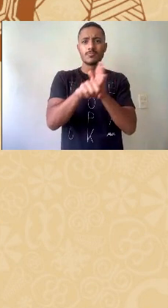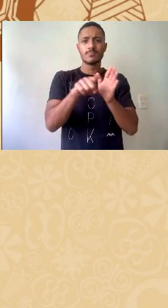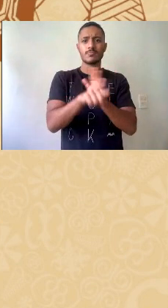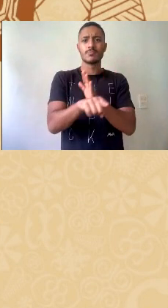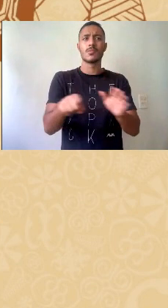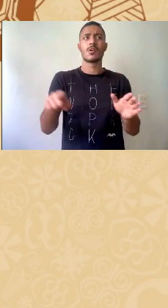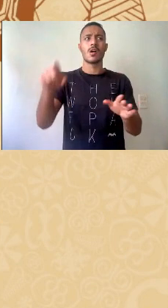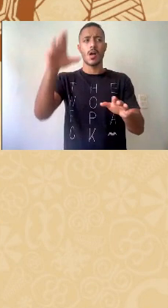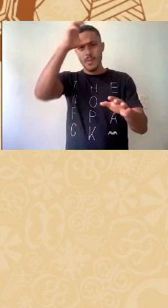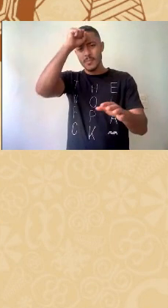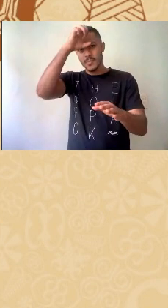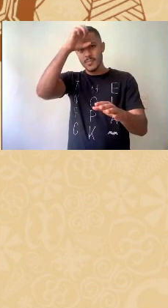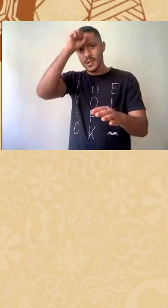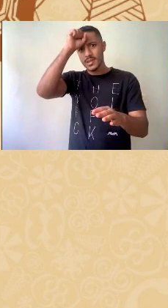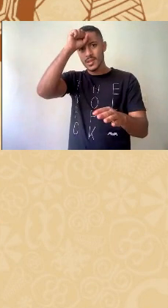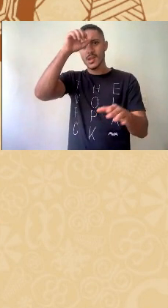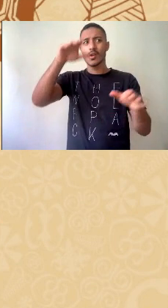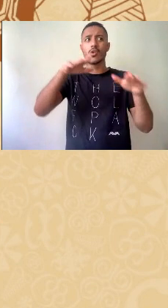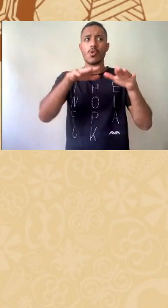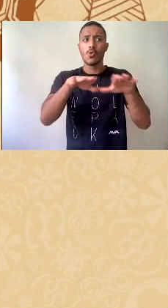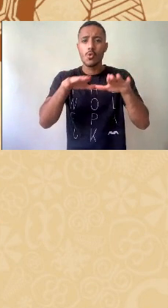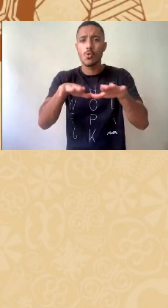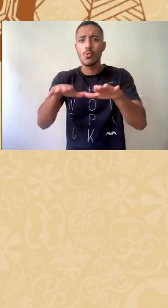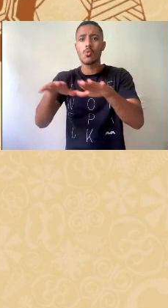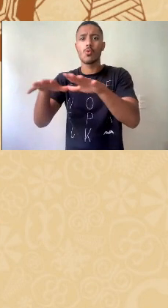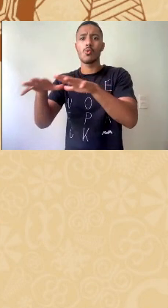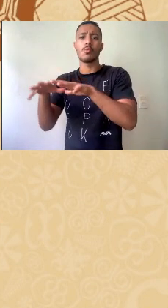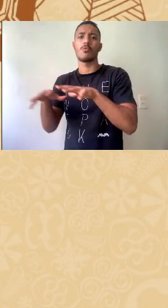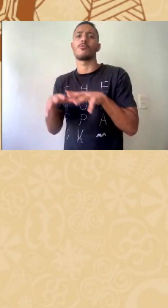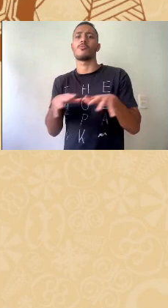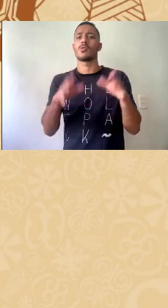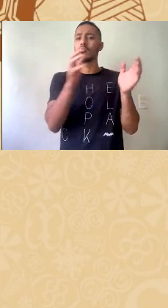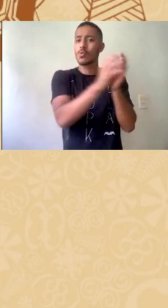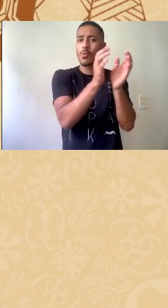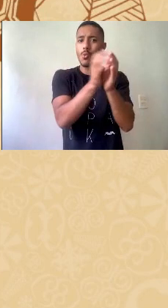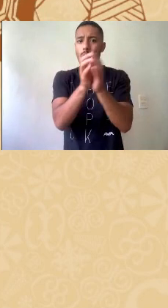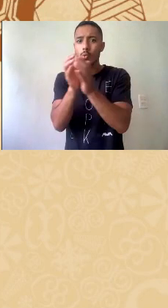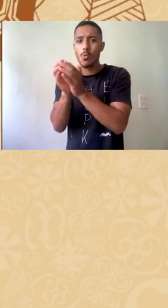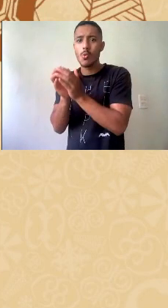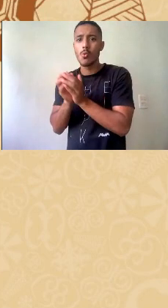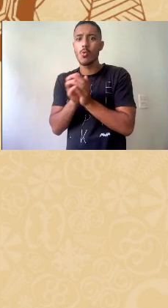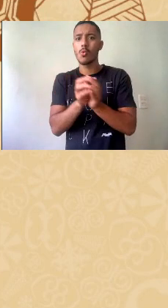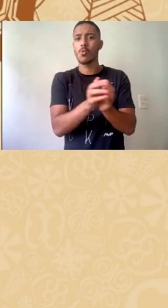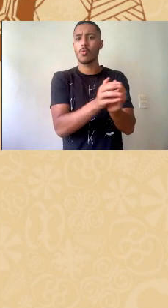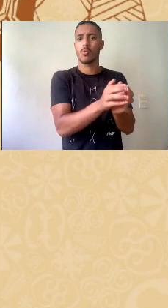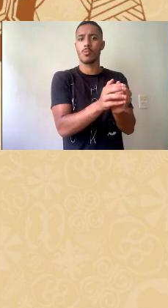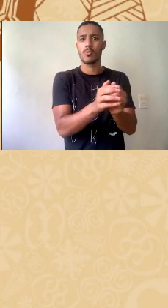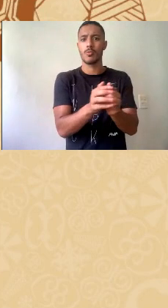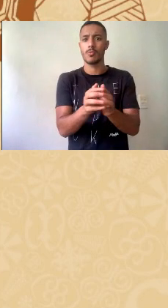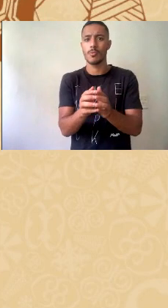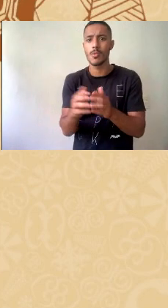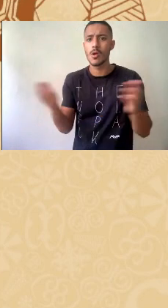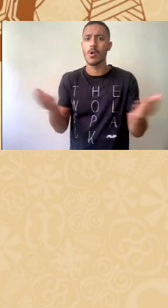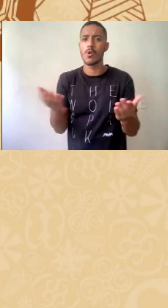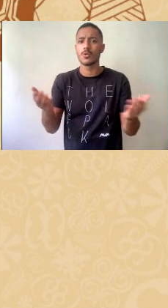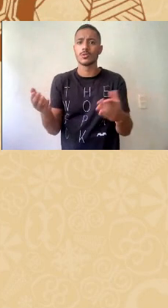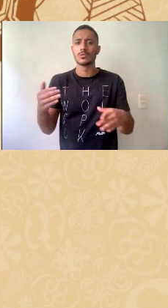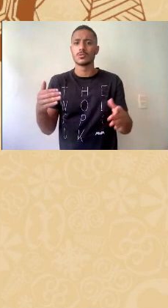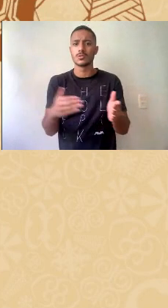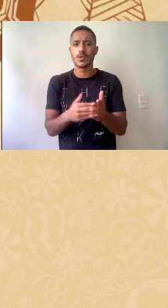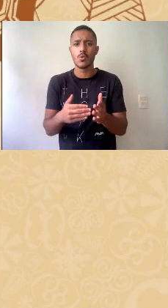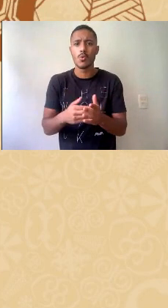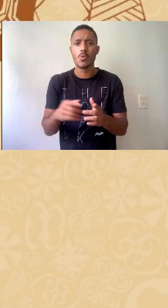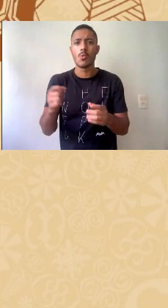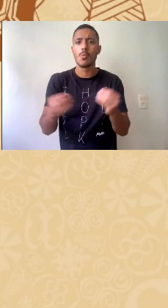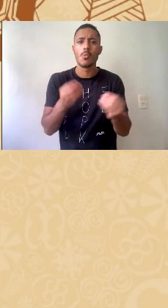movimento. Não é, Claudinha? Porque foi o movimento que nos ensinou até hoje, que nos ensina até hoje, né, a como trabalhar, como